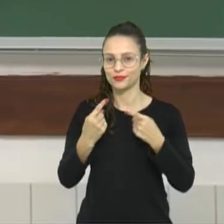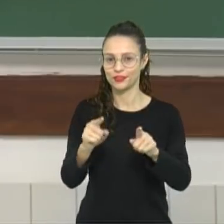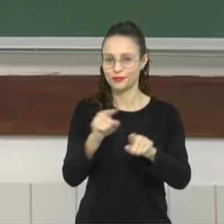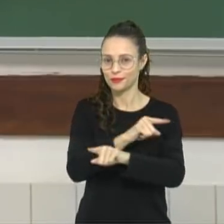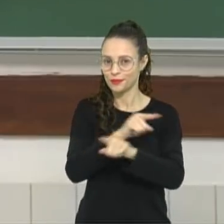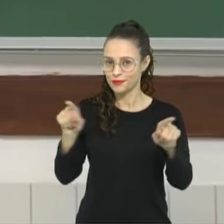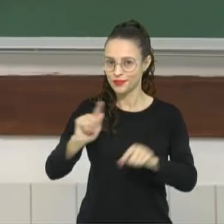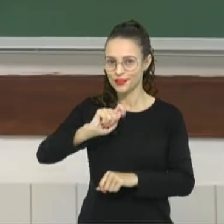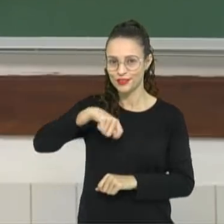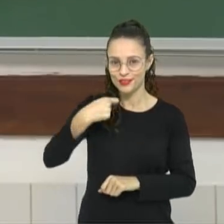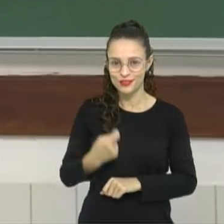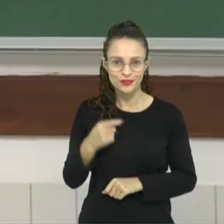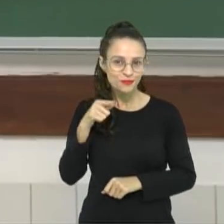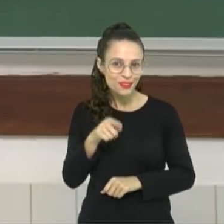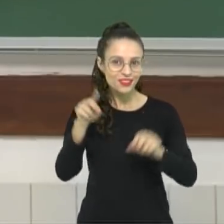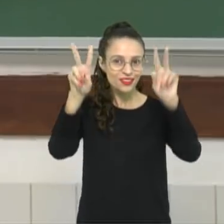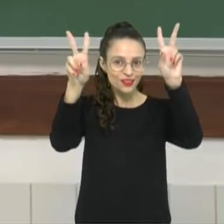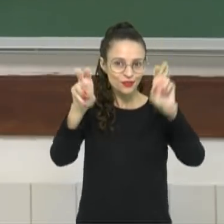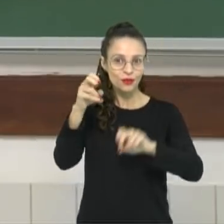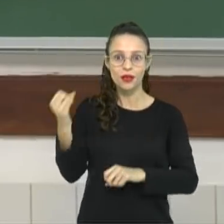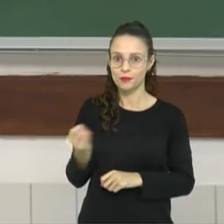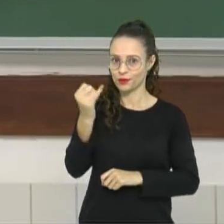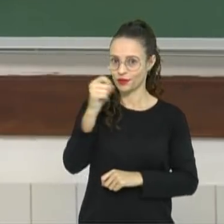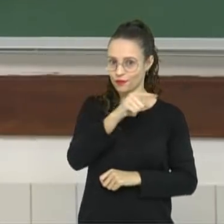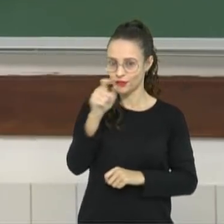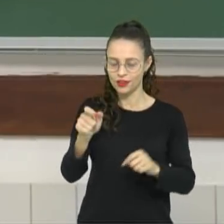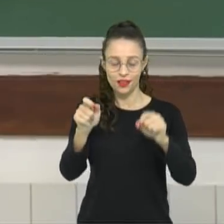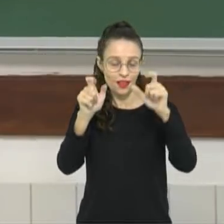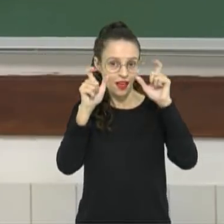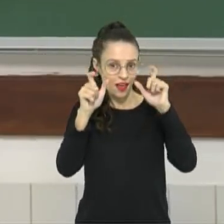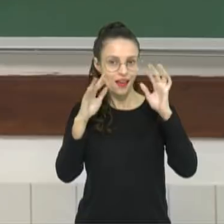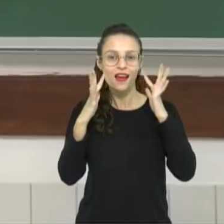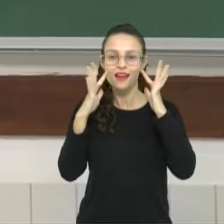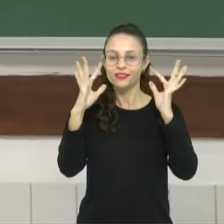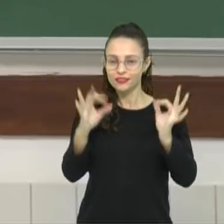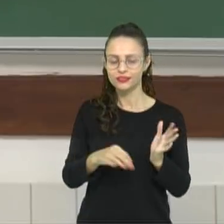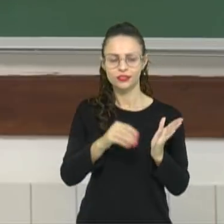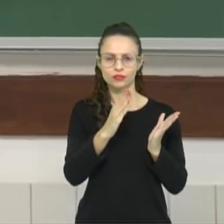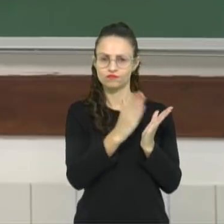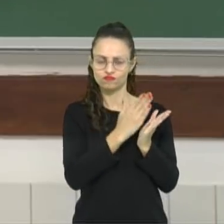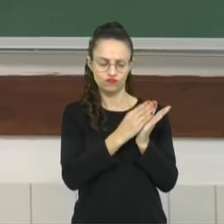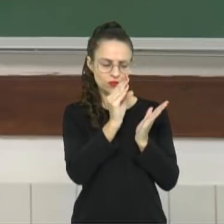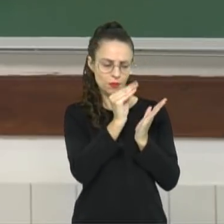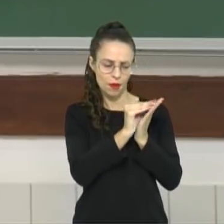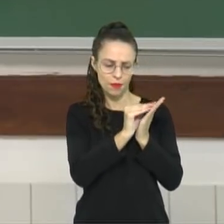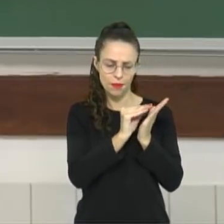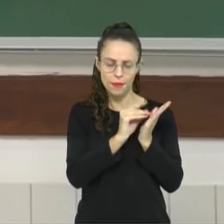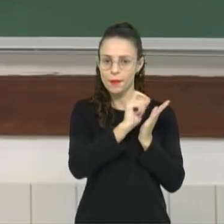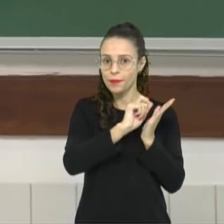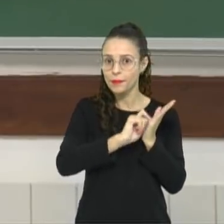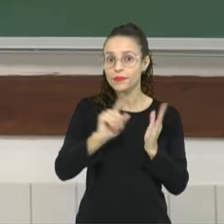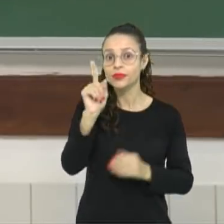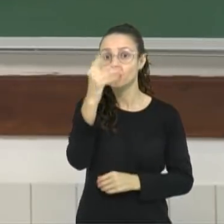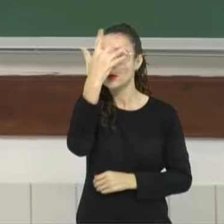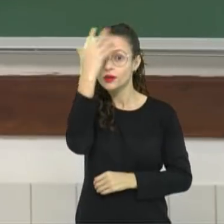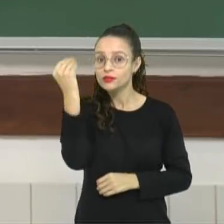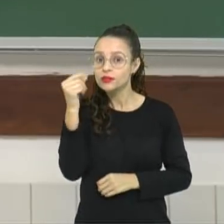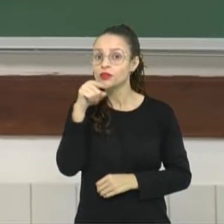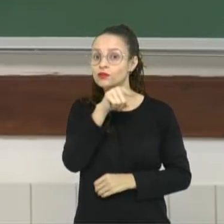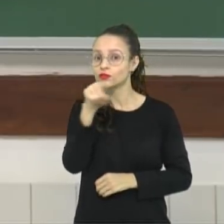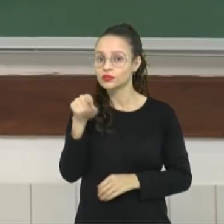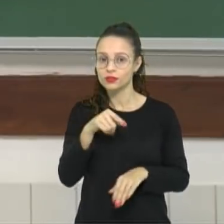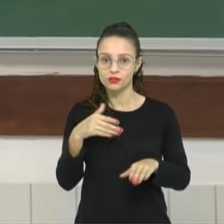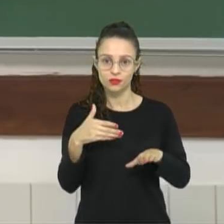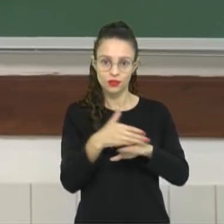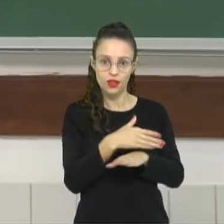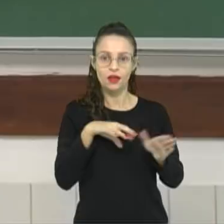em relação ao nosso assunto. Por isso é bacana estar prestando atenção, anotando o que a gente vai desenvolver. Não esqueçam de registrar a presença realizando a